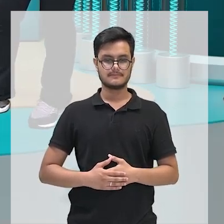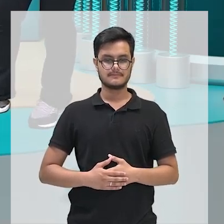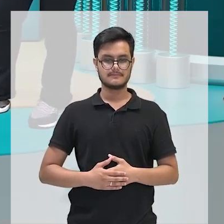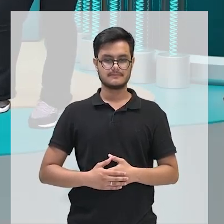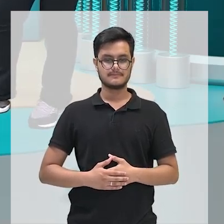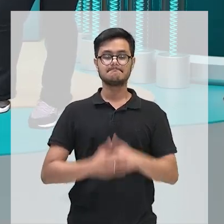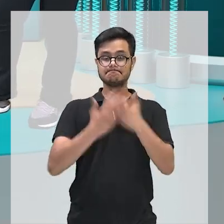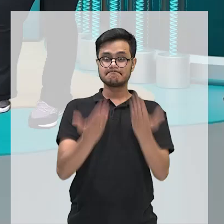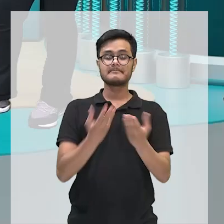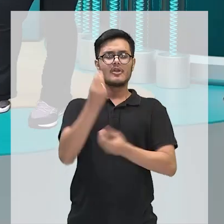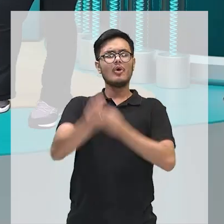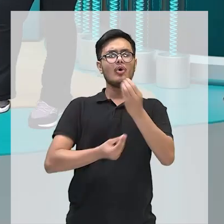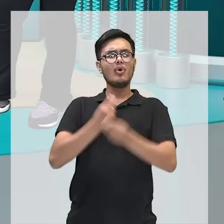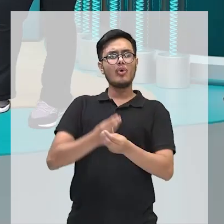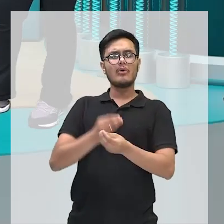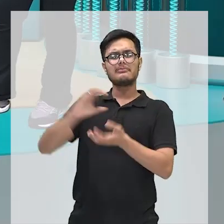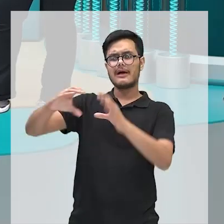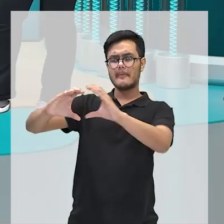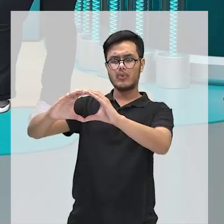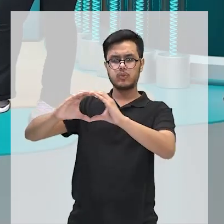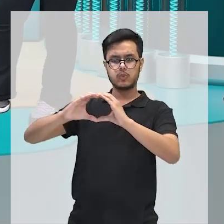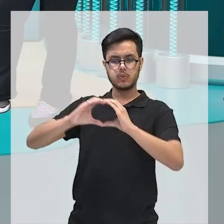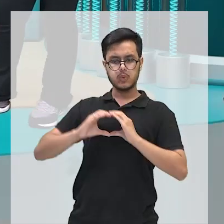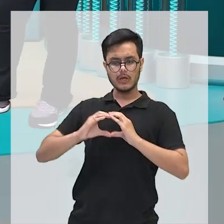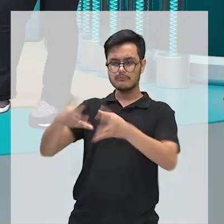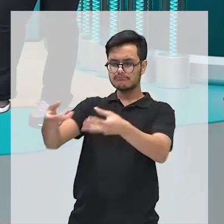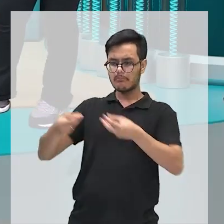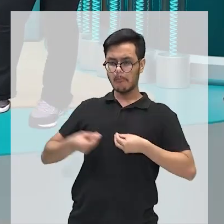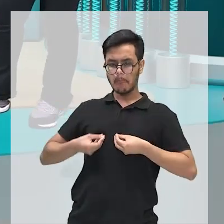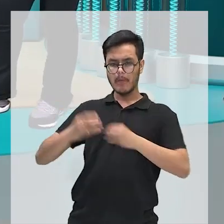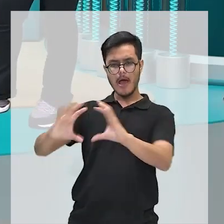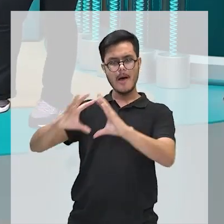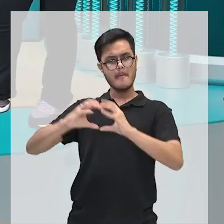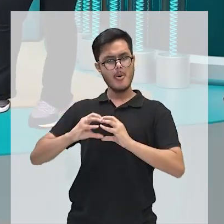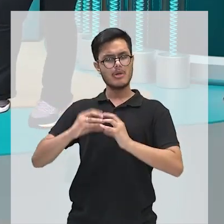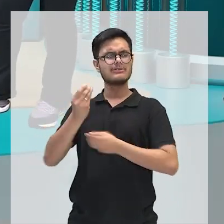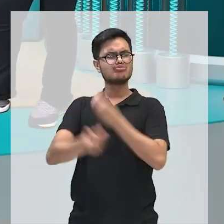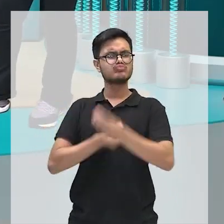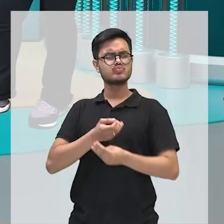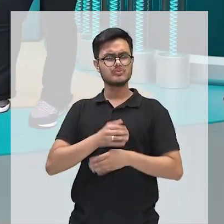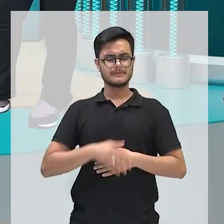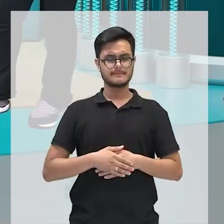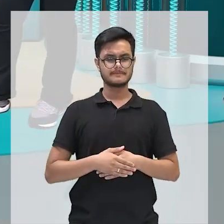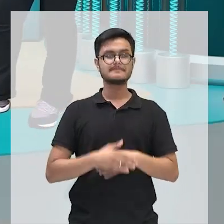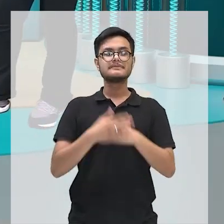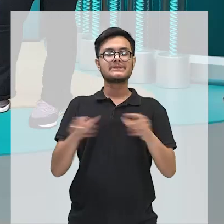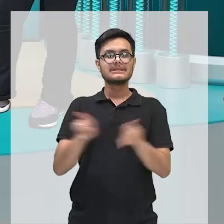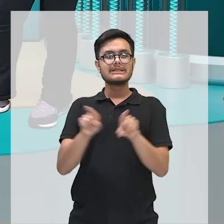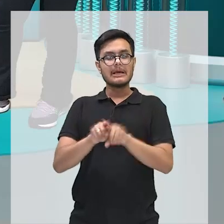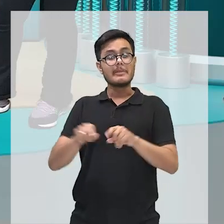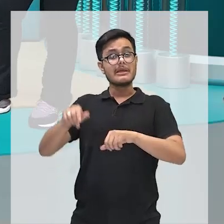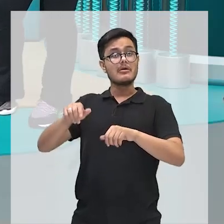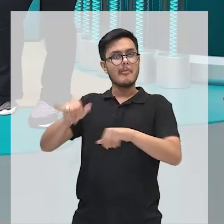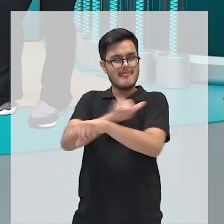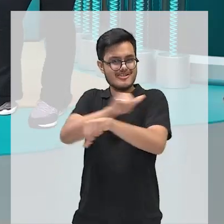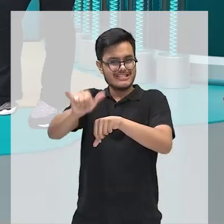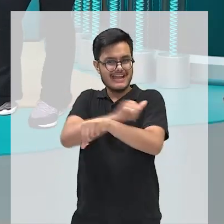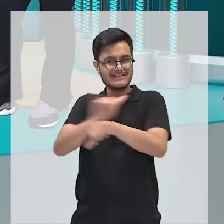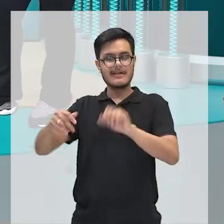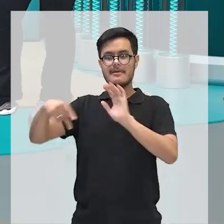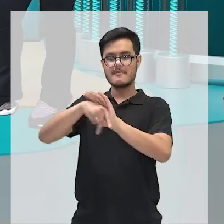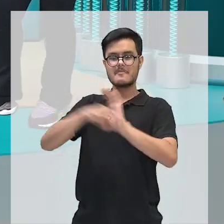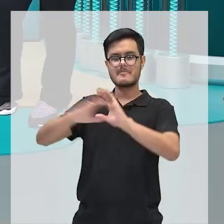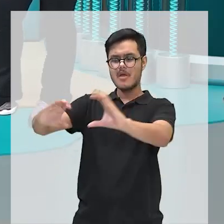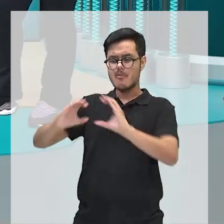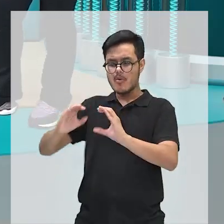fundamento de recepção, que é o ato de receber a bola. E aí você tem uma maneira de receber a bola, que